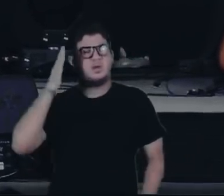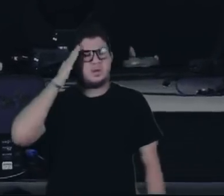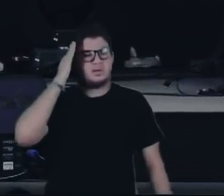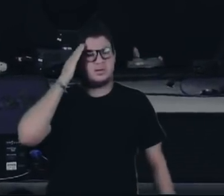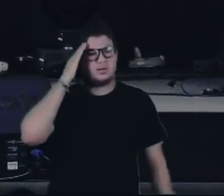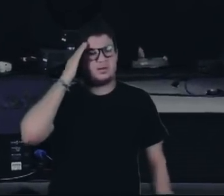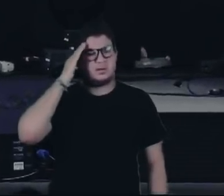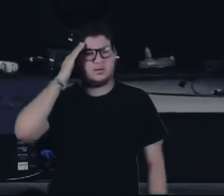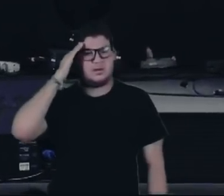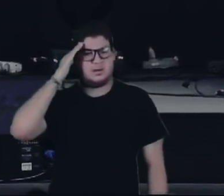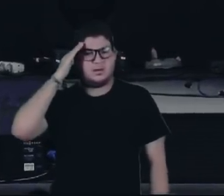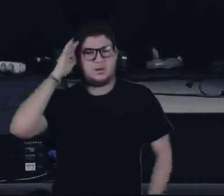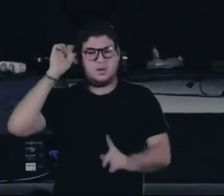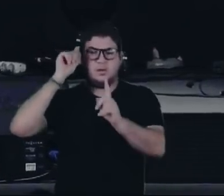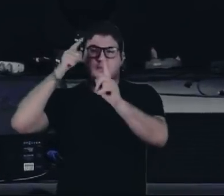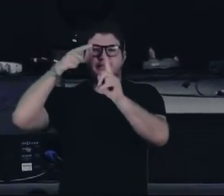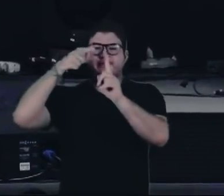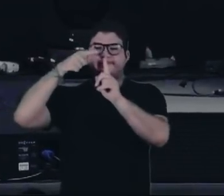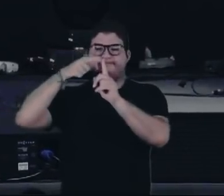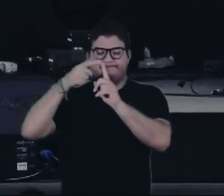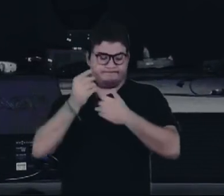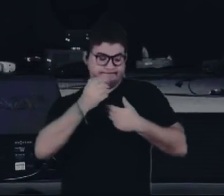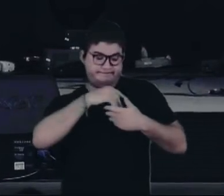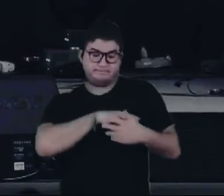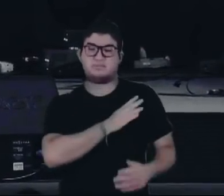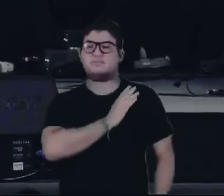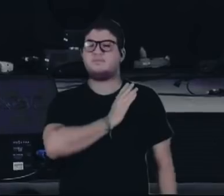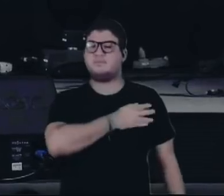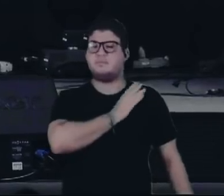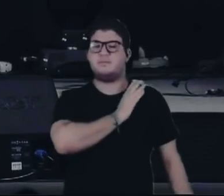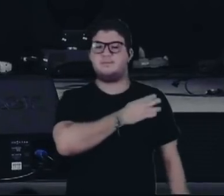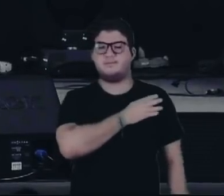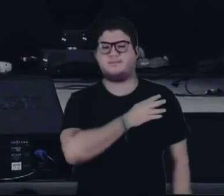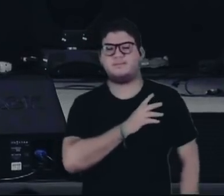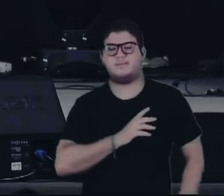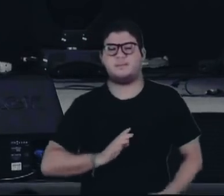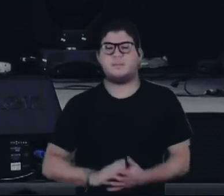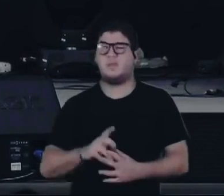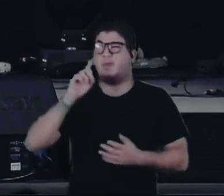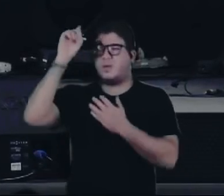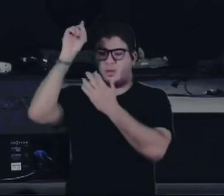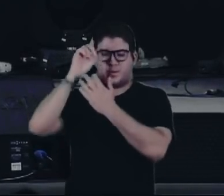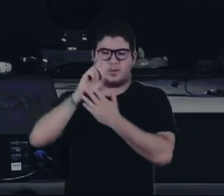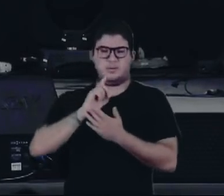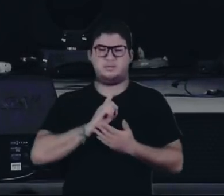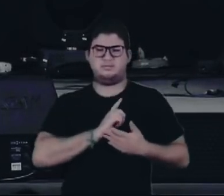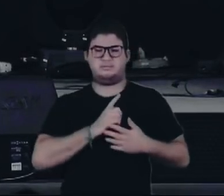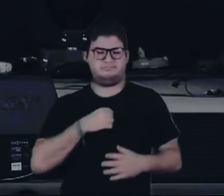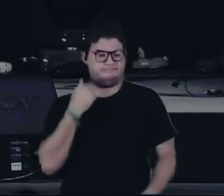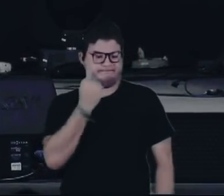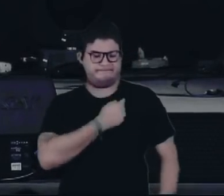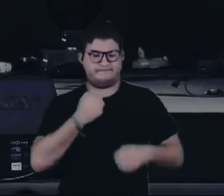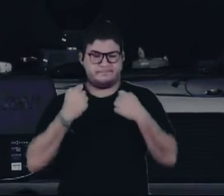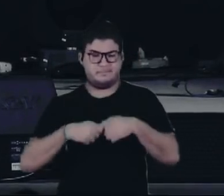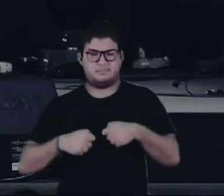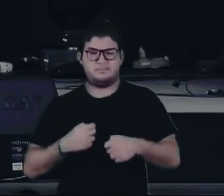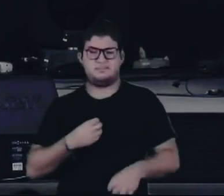compreende que há um propósito dentro do nosso coração, colocado por Deus, que nós precisamos